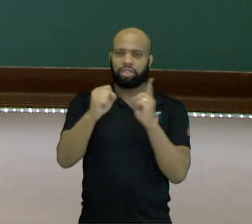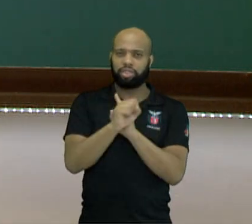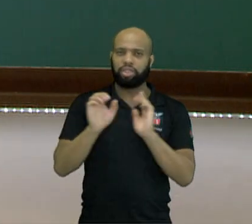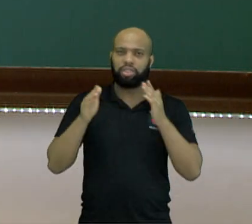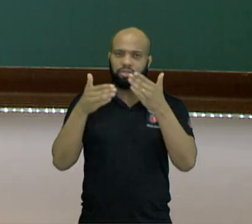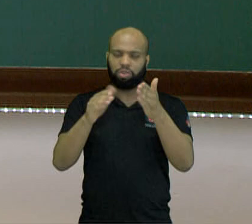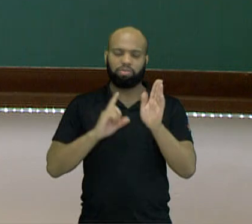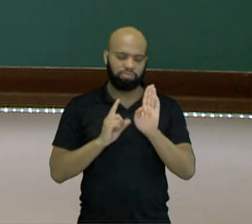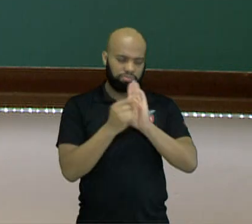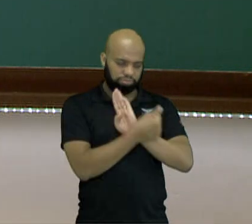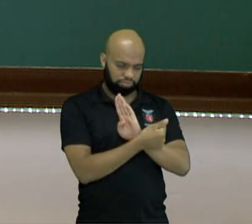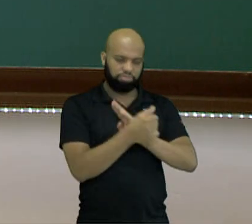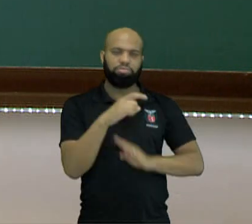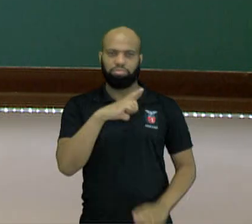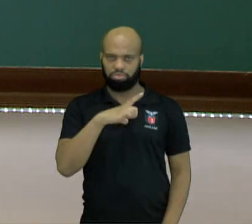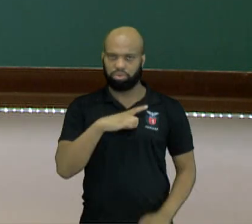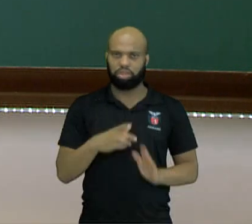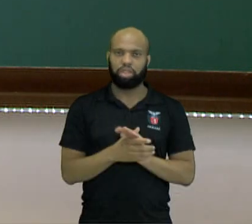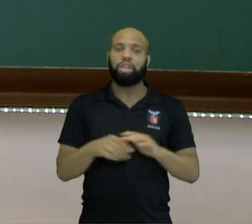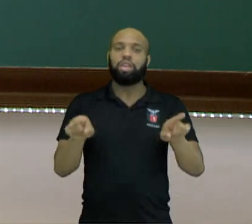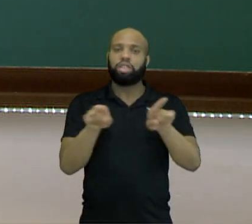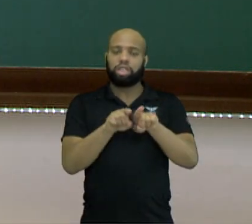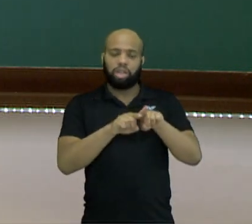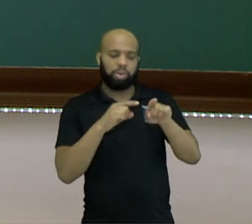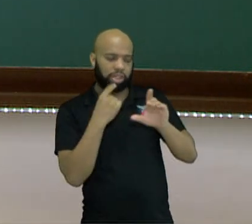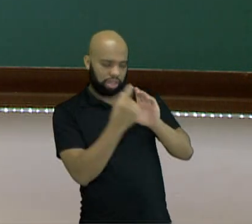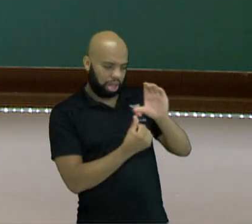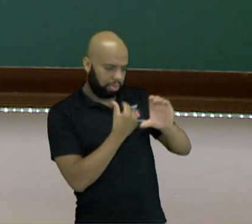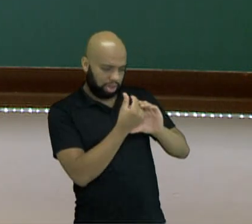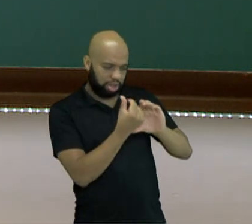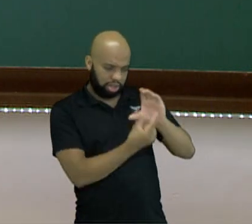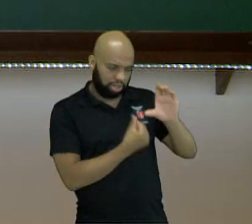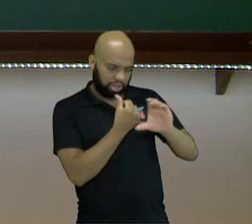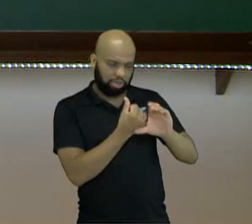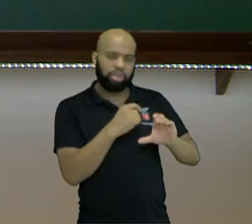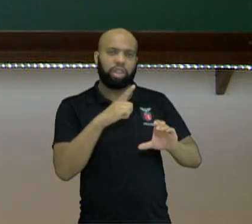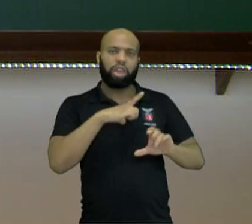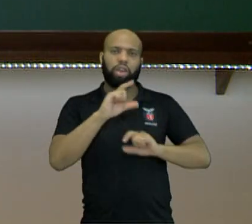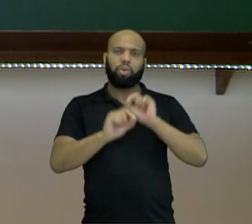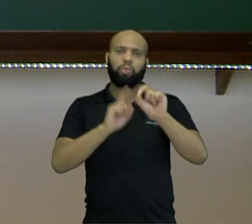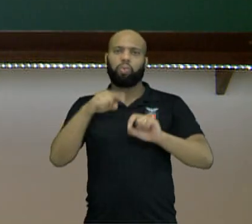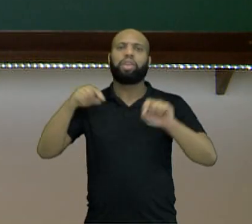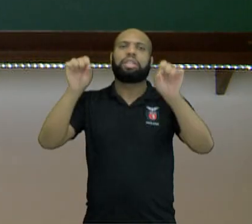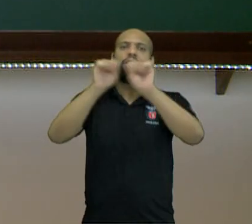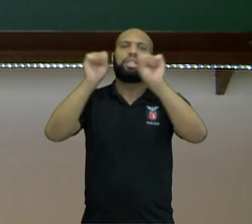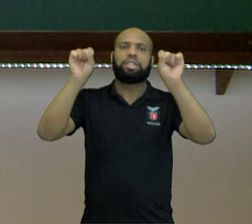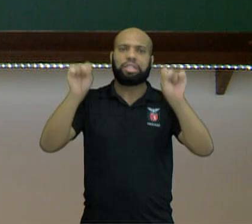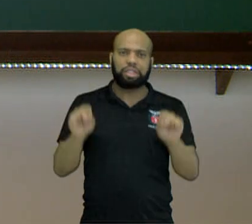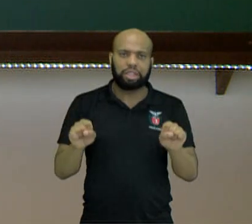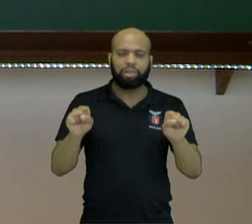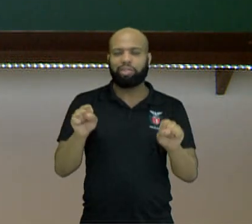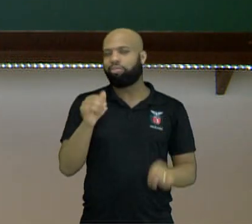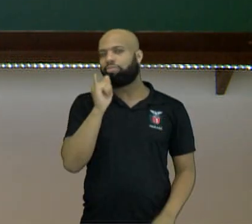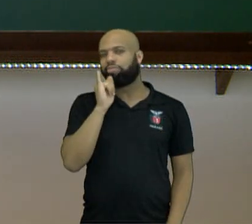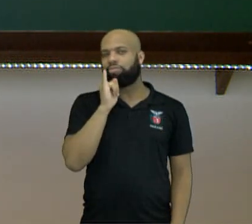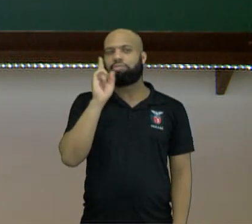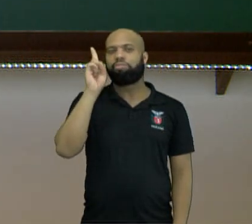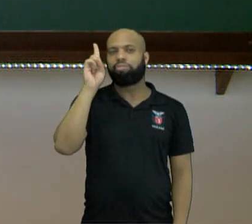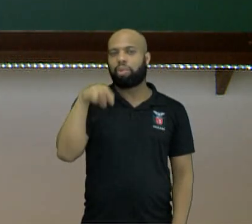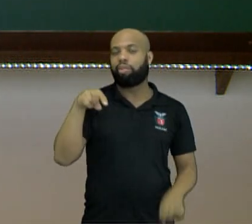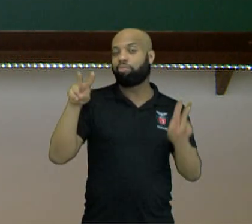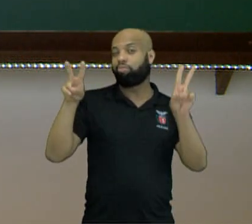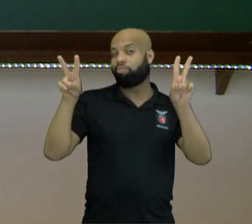aspecto burguês, e o capitalismo, propriamente dito, um sistema, entre aspas, muito